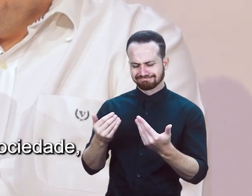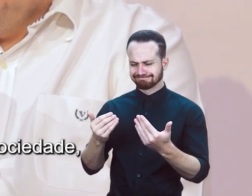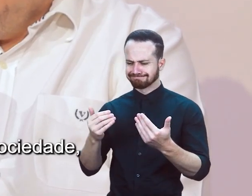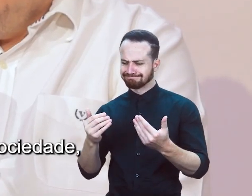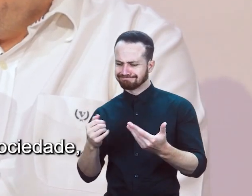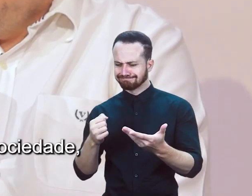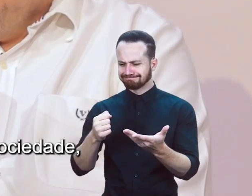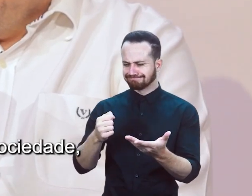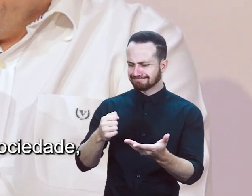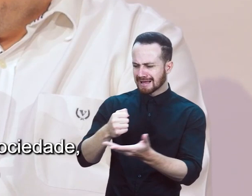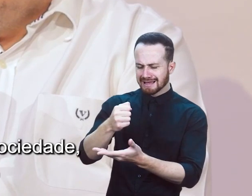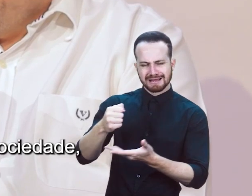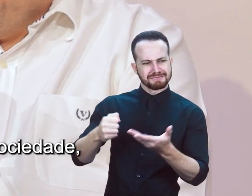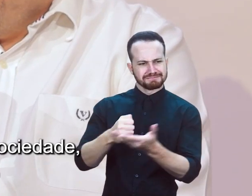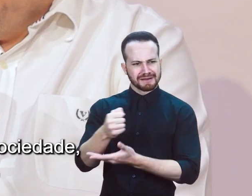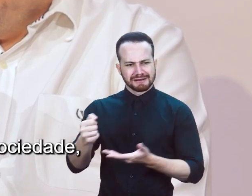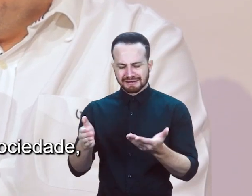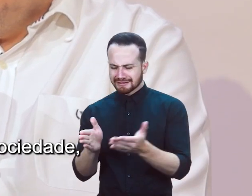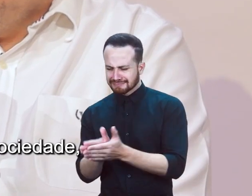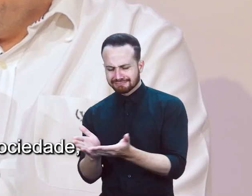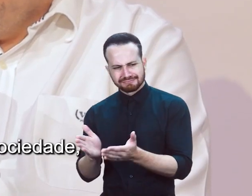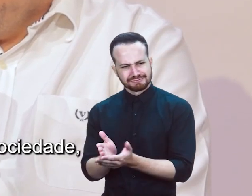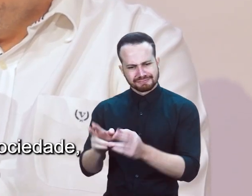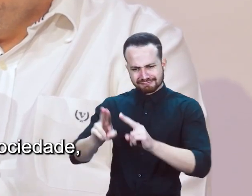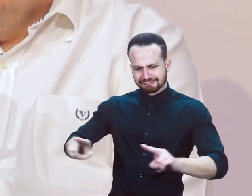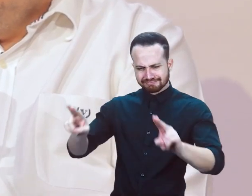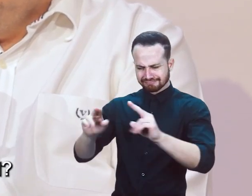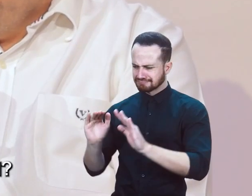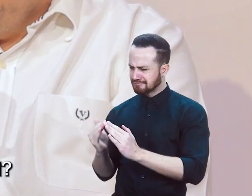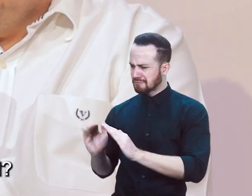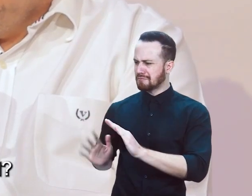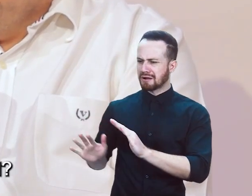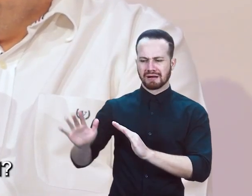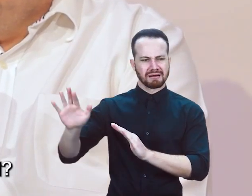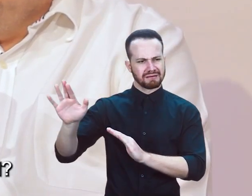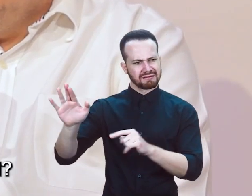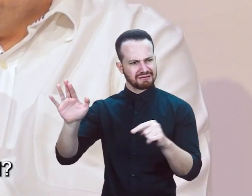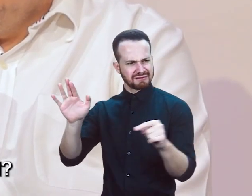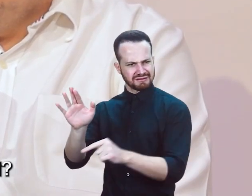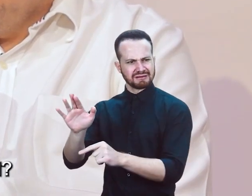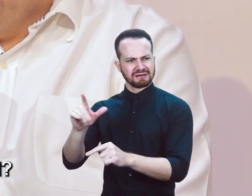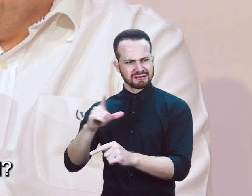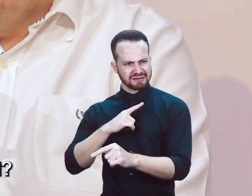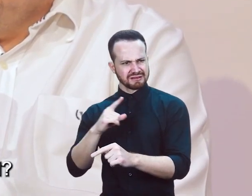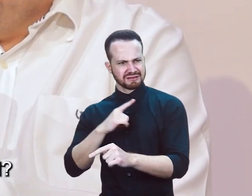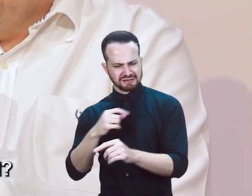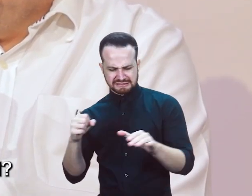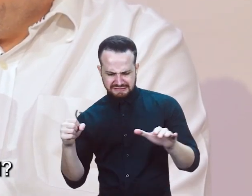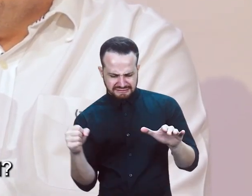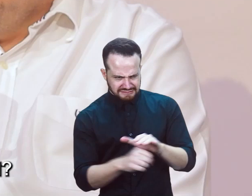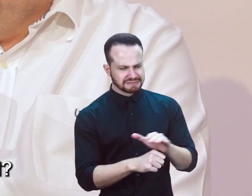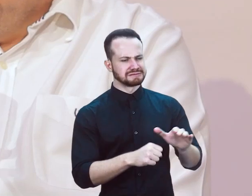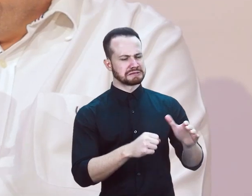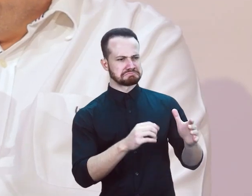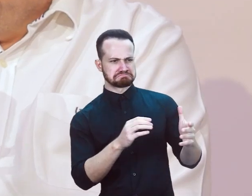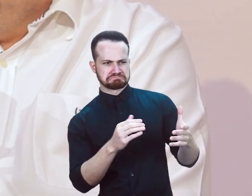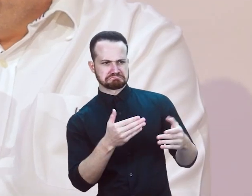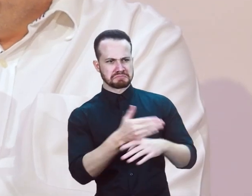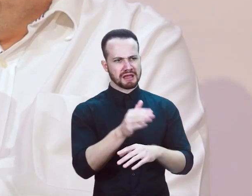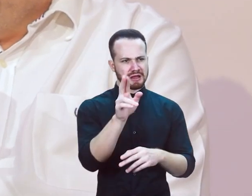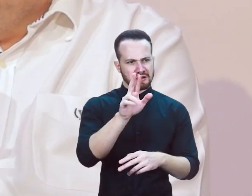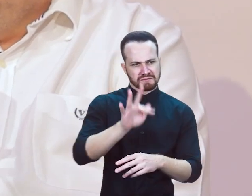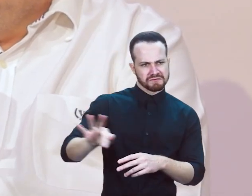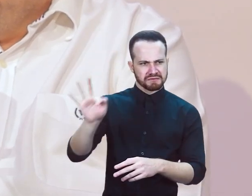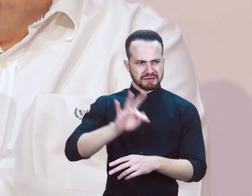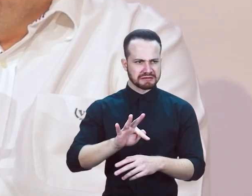da sociedade, nas periferias, nas favelas, tivesse algum acesso a políticas públicas no Brasil, ou